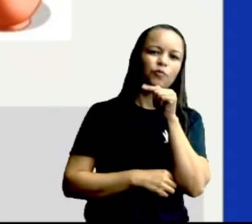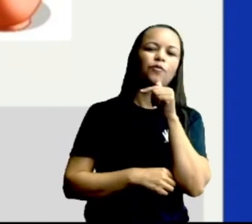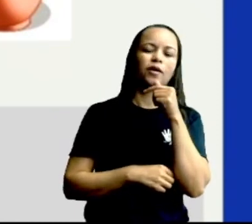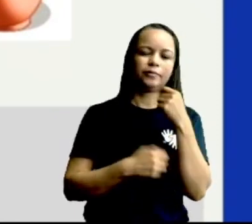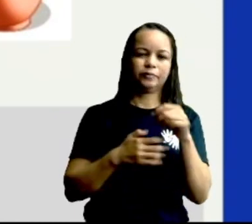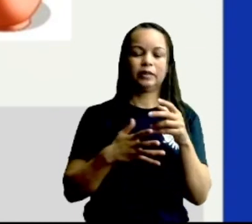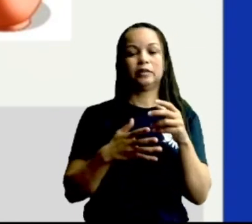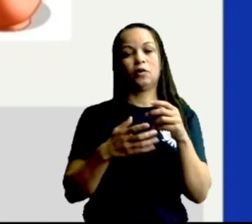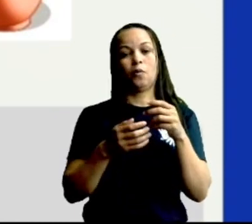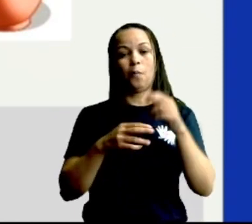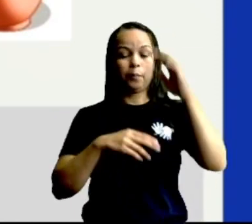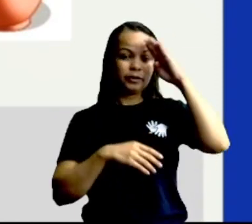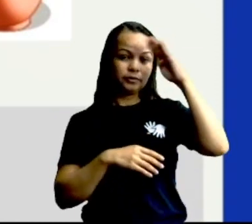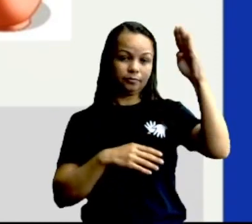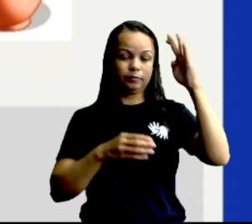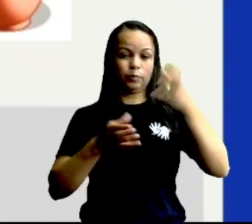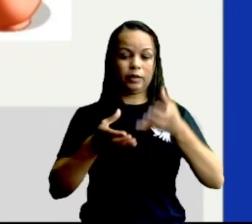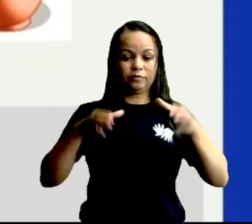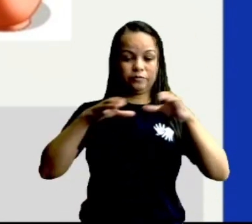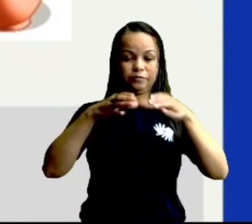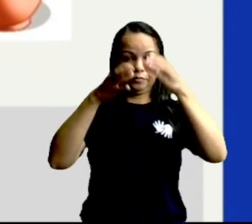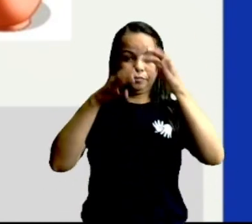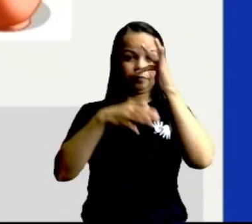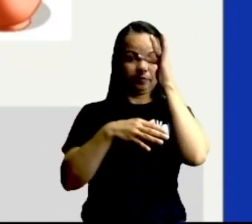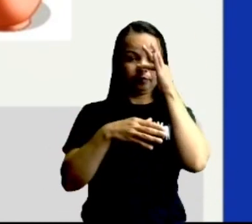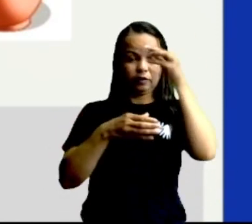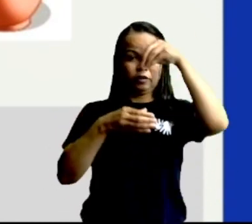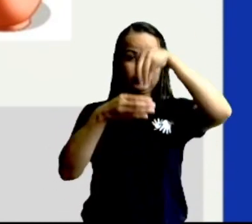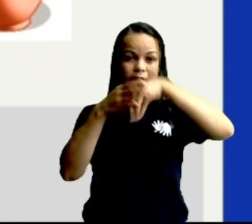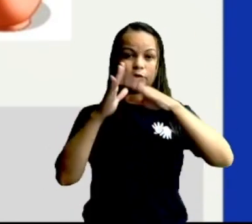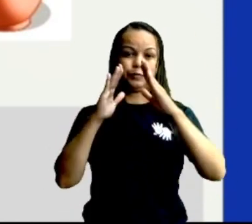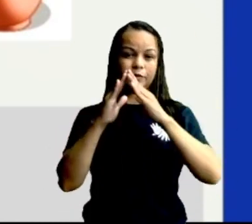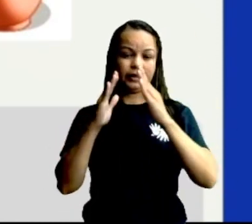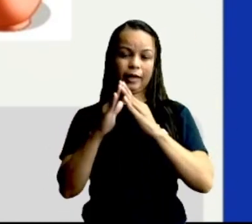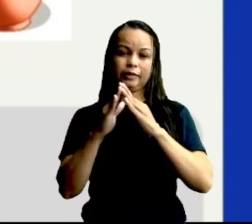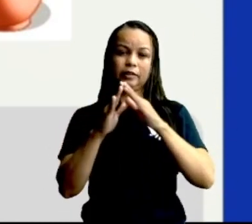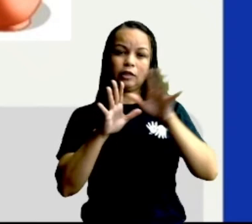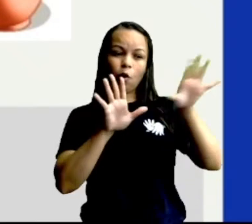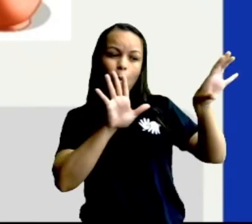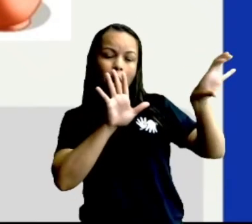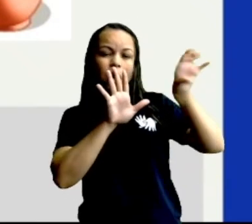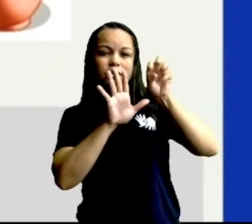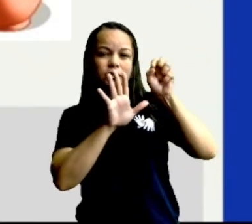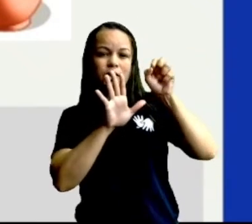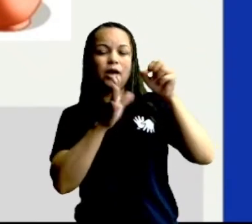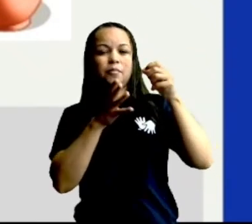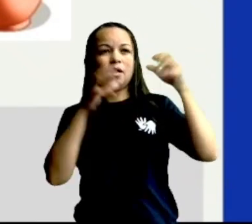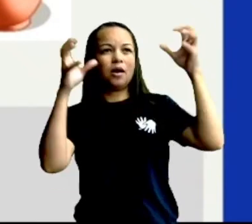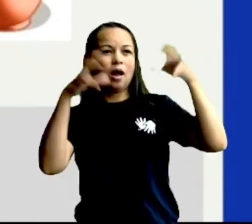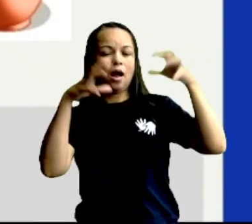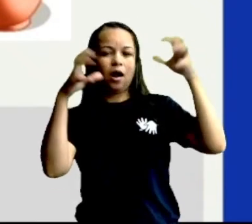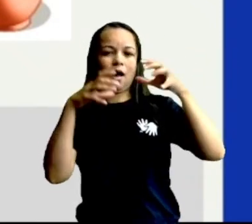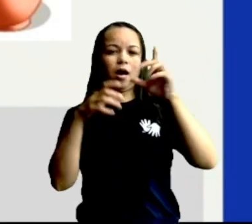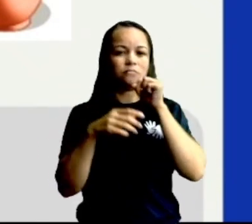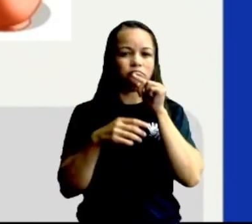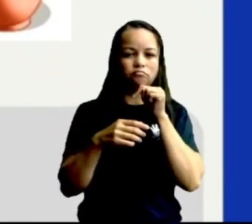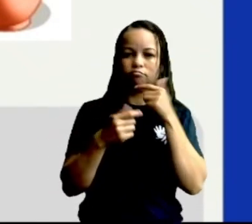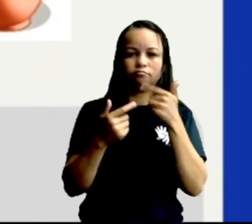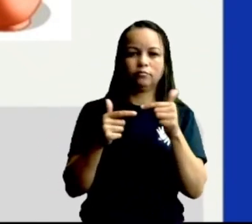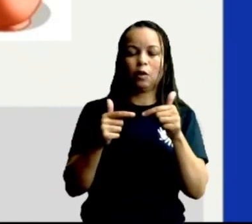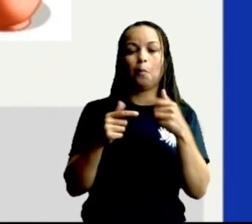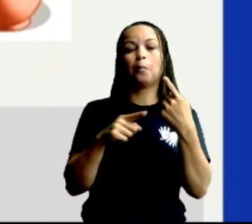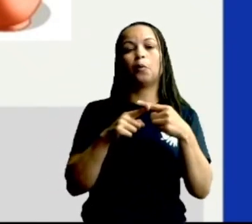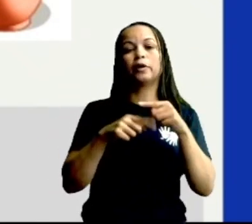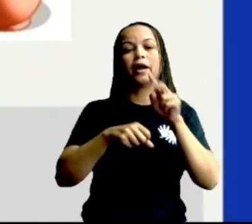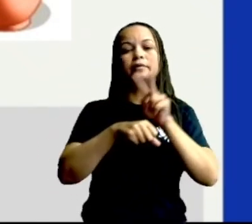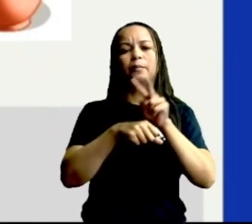de jarro, gente, elas ficam dentro de casa, então elas não recebem ali a água da chuva, porque elas ficam num ambiente